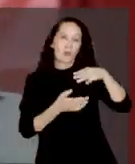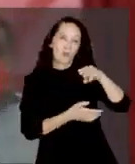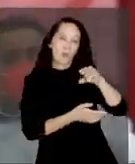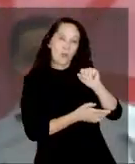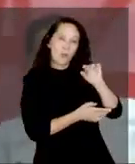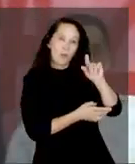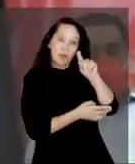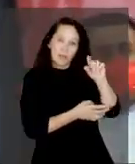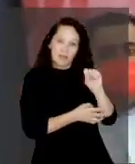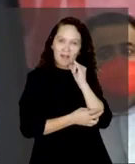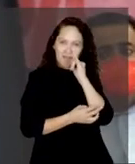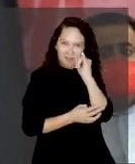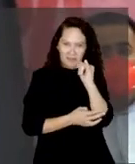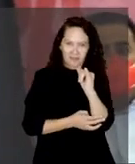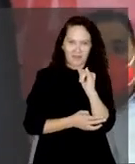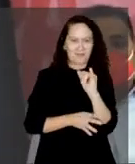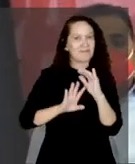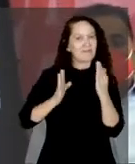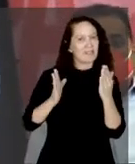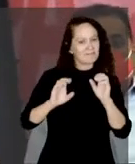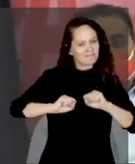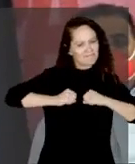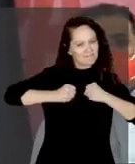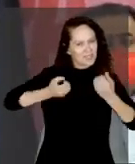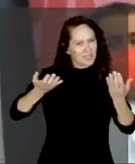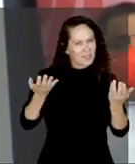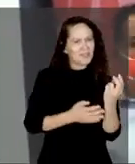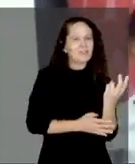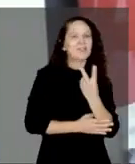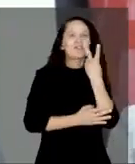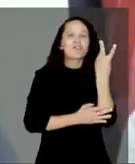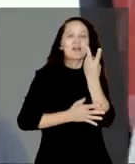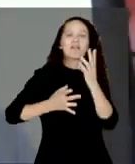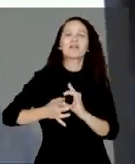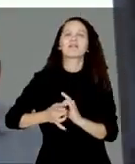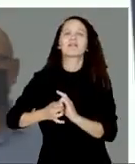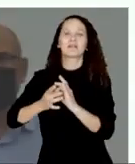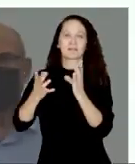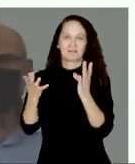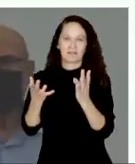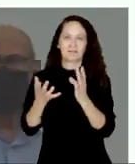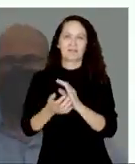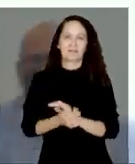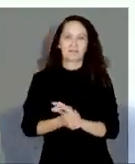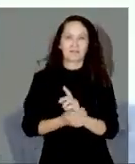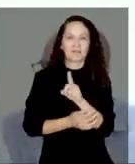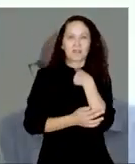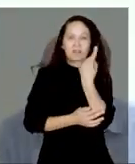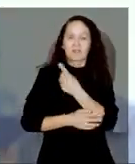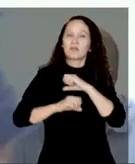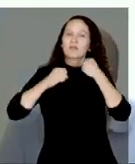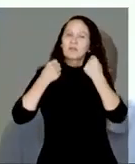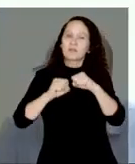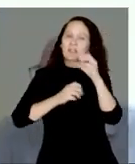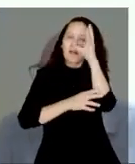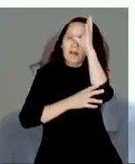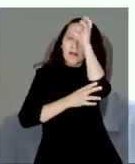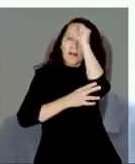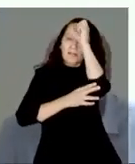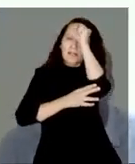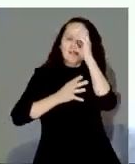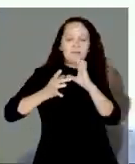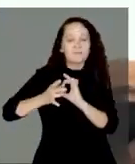foi a época mais brava da ditadura, onde houve mais prisão, sabe, de gente que lutava por liberdade,